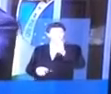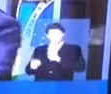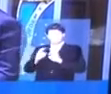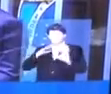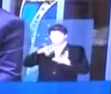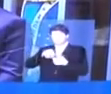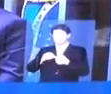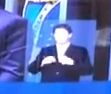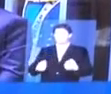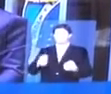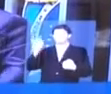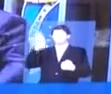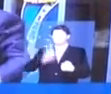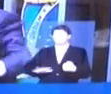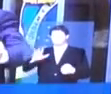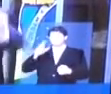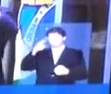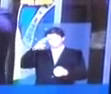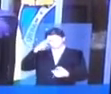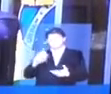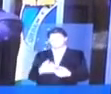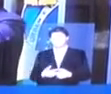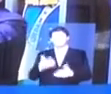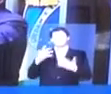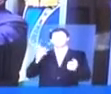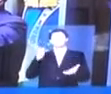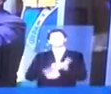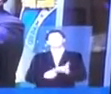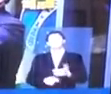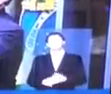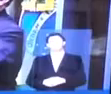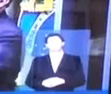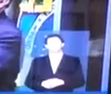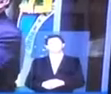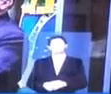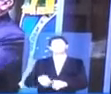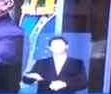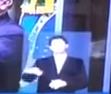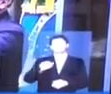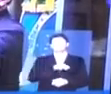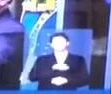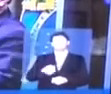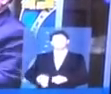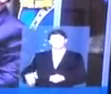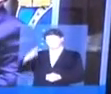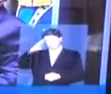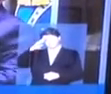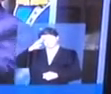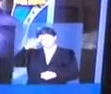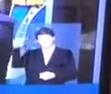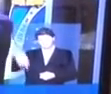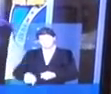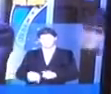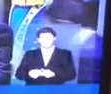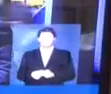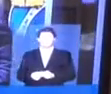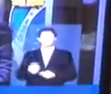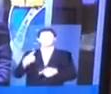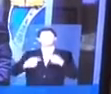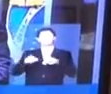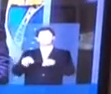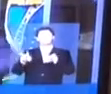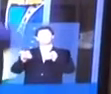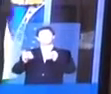menor infrator. Não se quer dar uma pena. Nós precisamos tirar este artifício da